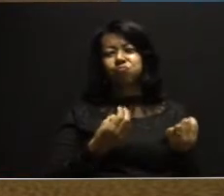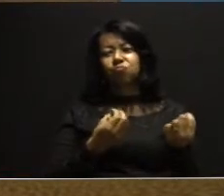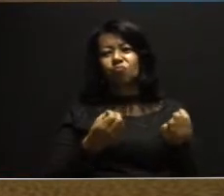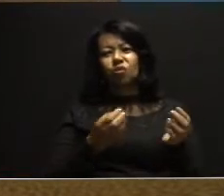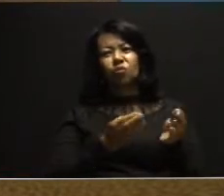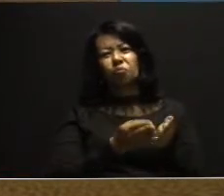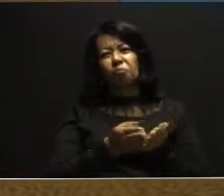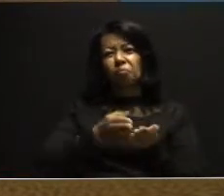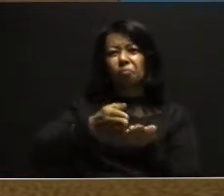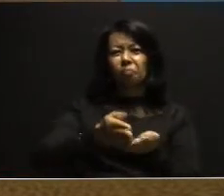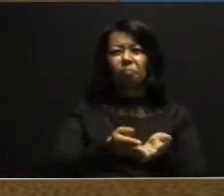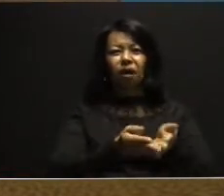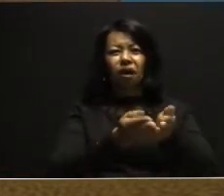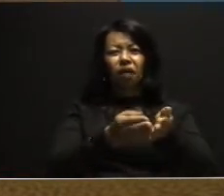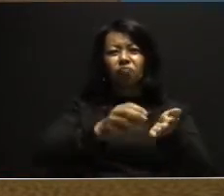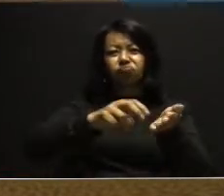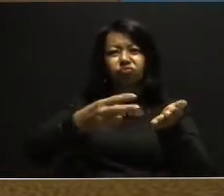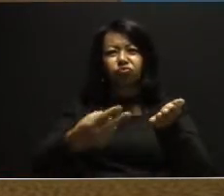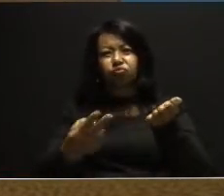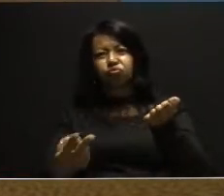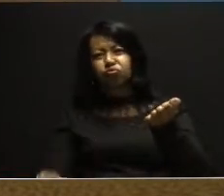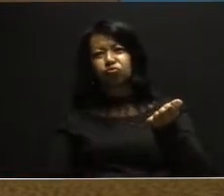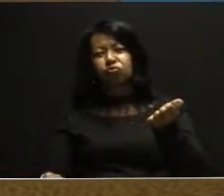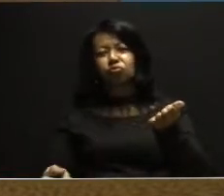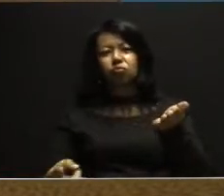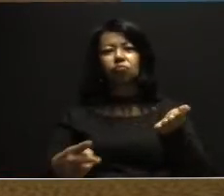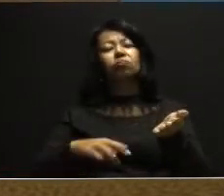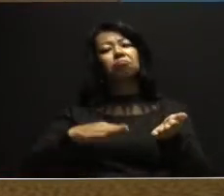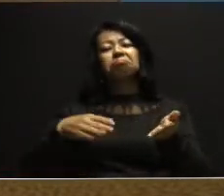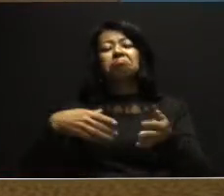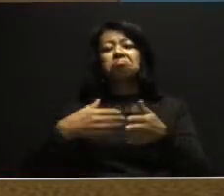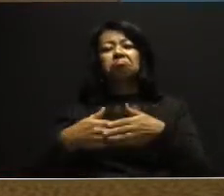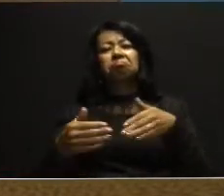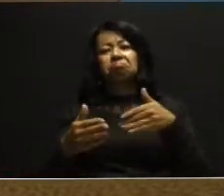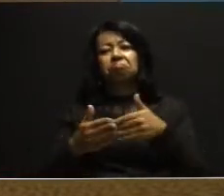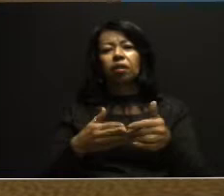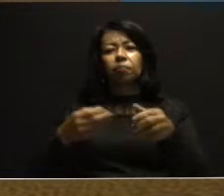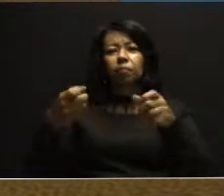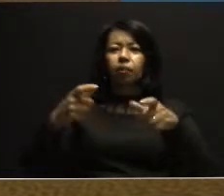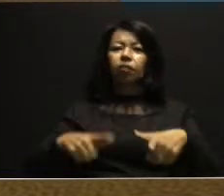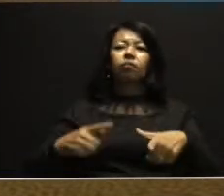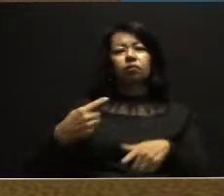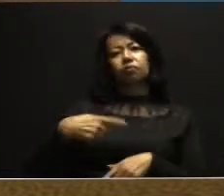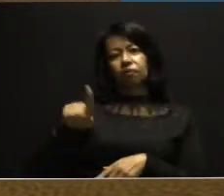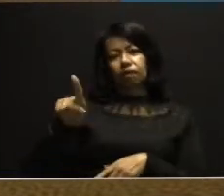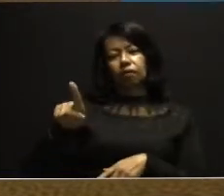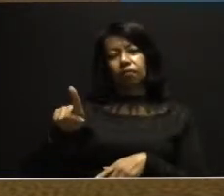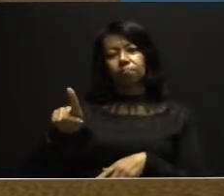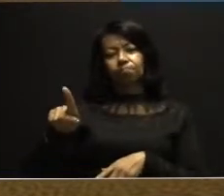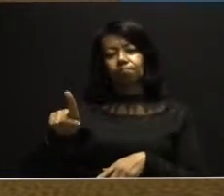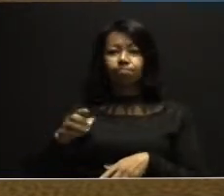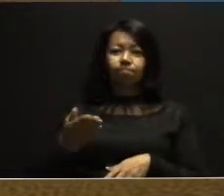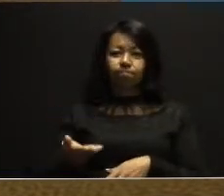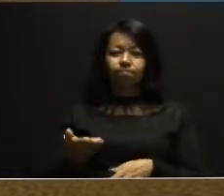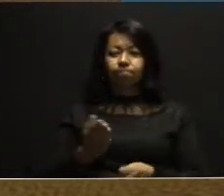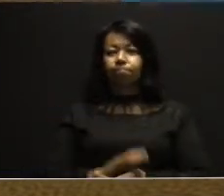vento vai levando, as correntezas vão carregando, quem sabe para onde, entregue a própria sorte?